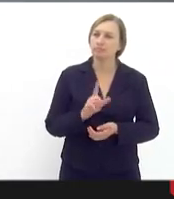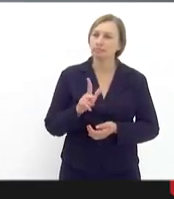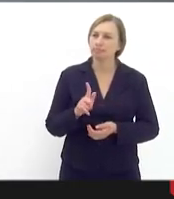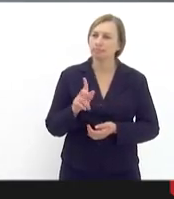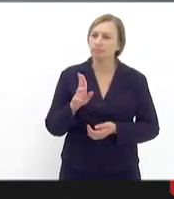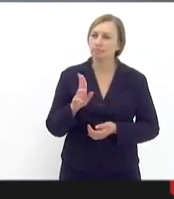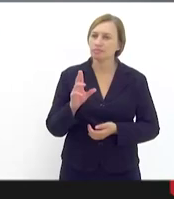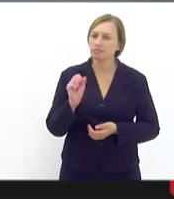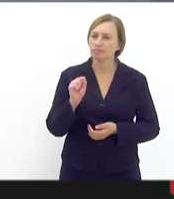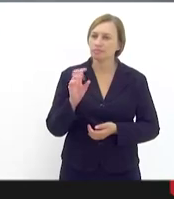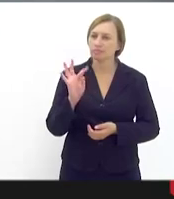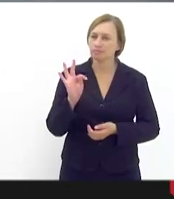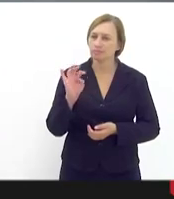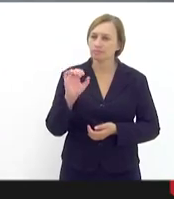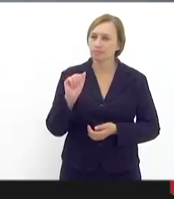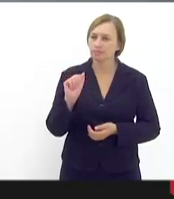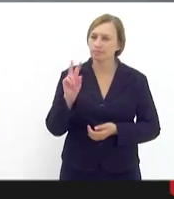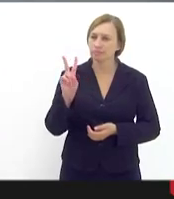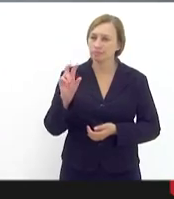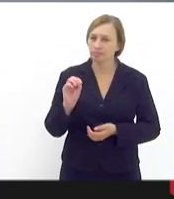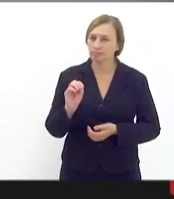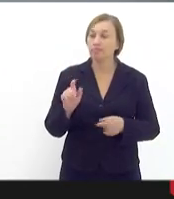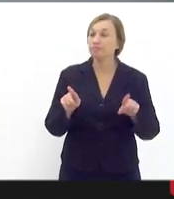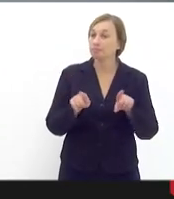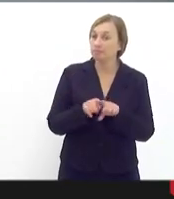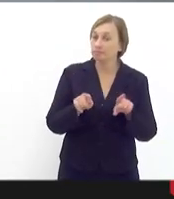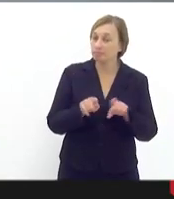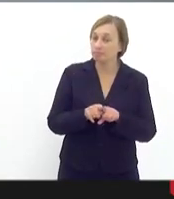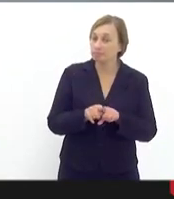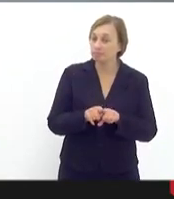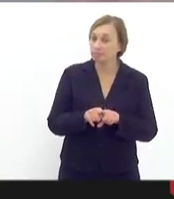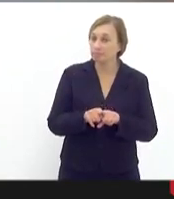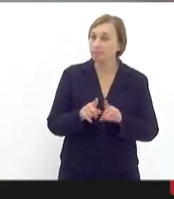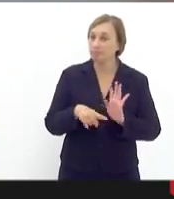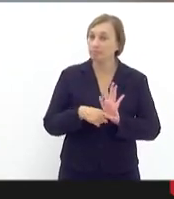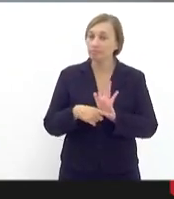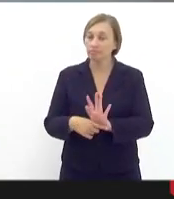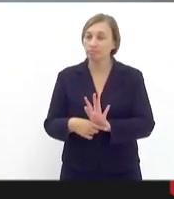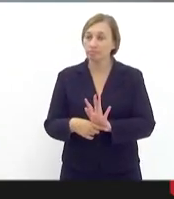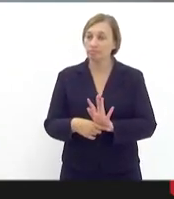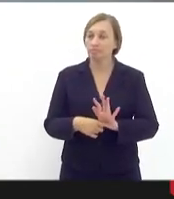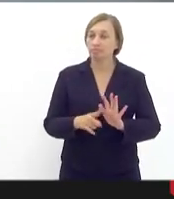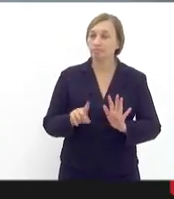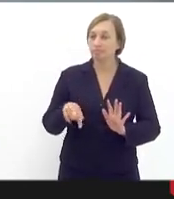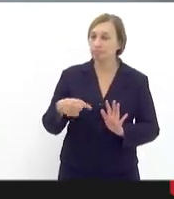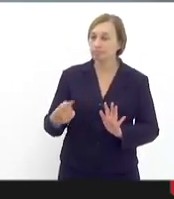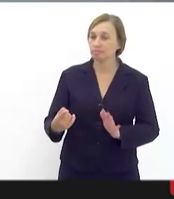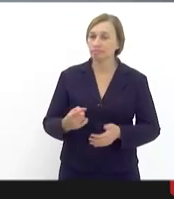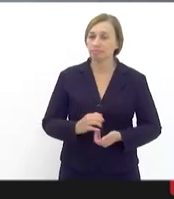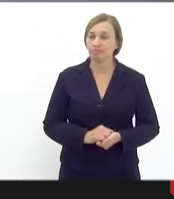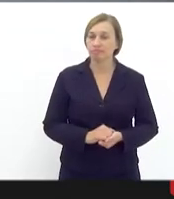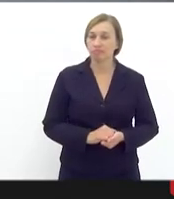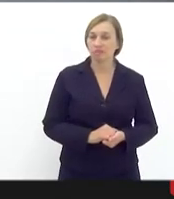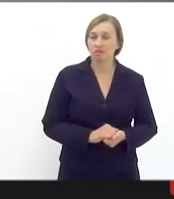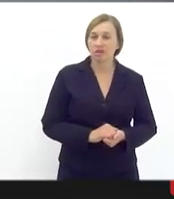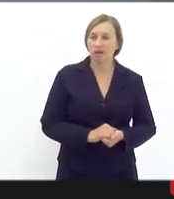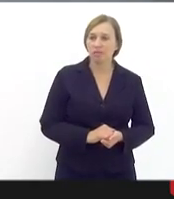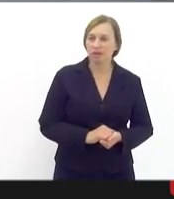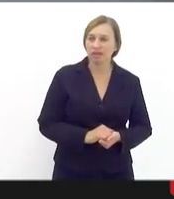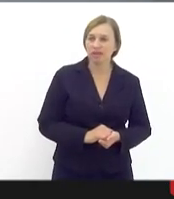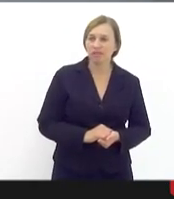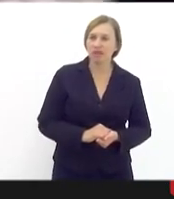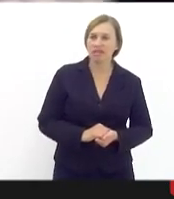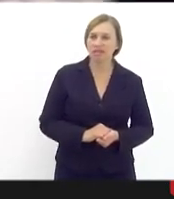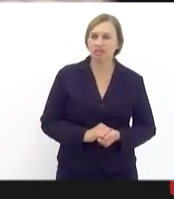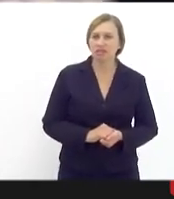Gustavo. E que isso também sirva, que floresçam mil flores, que floresçam mil flores